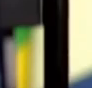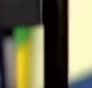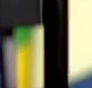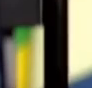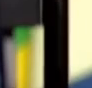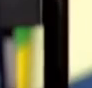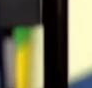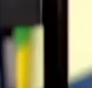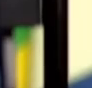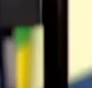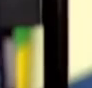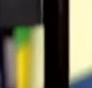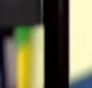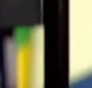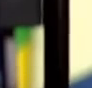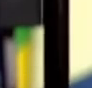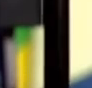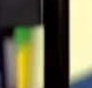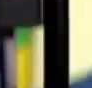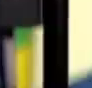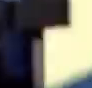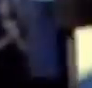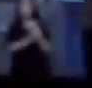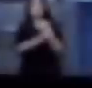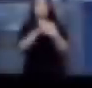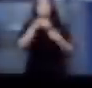da criança isso aqui é muito forte